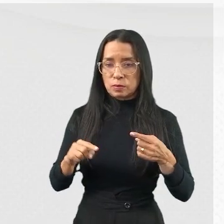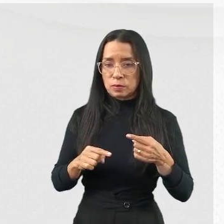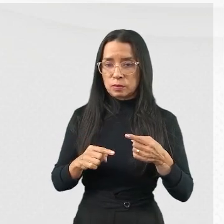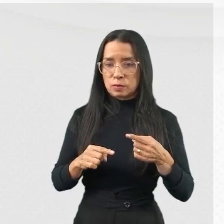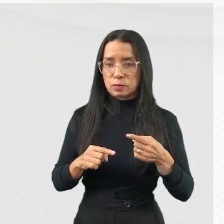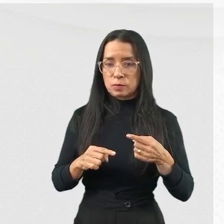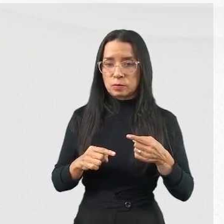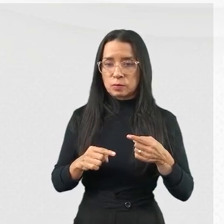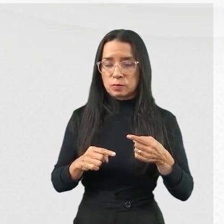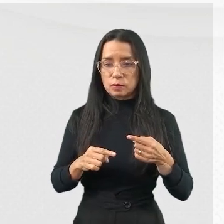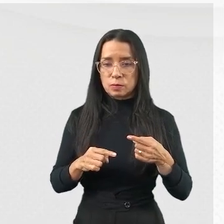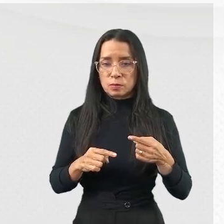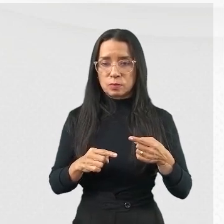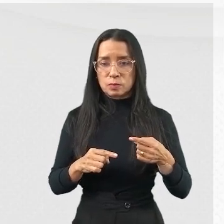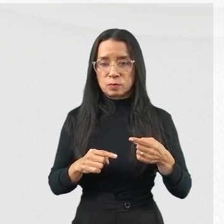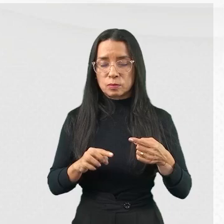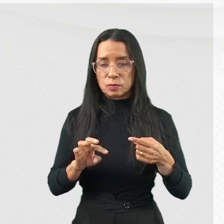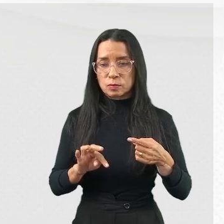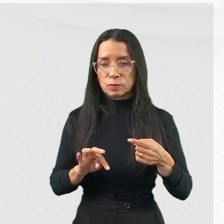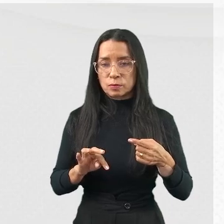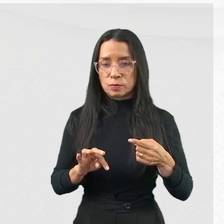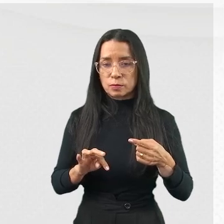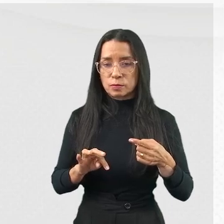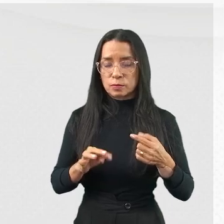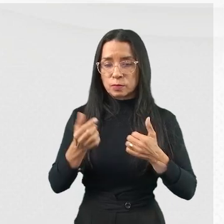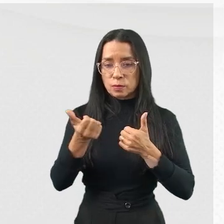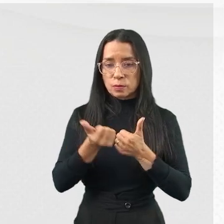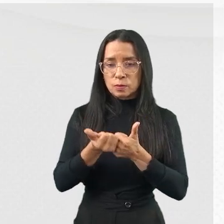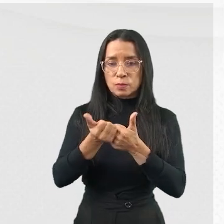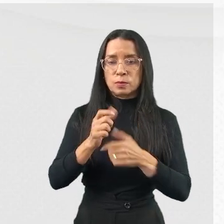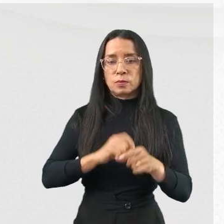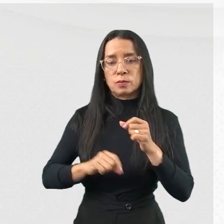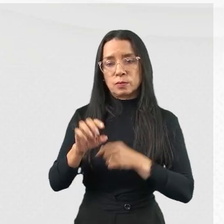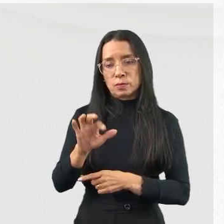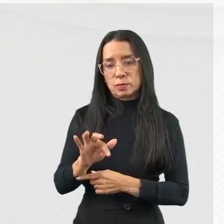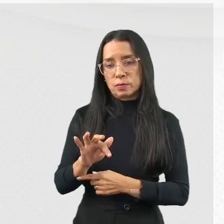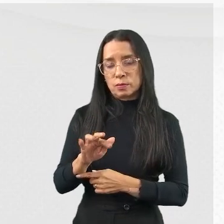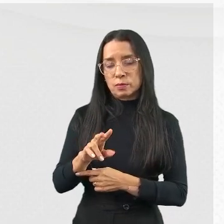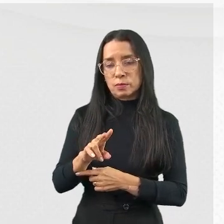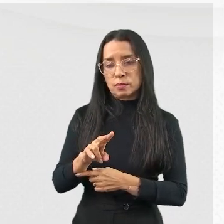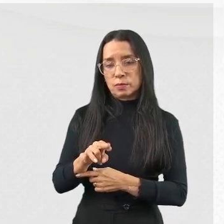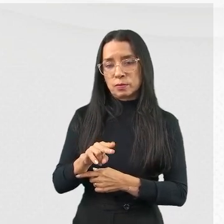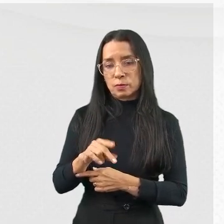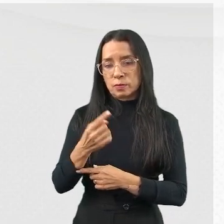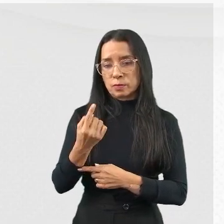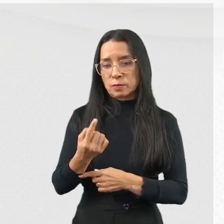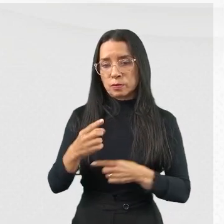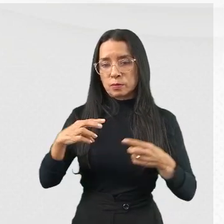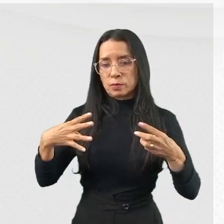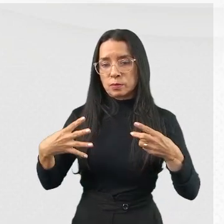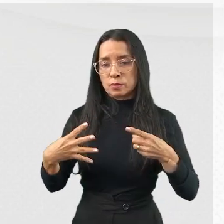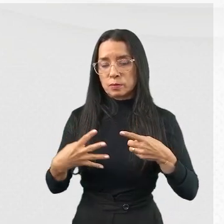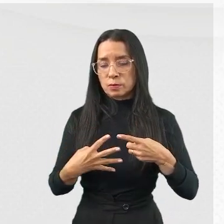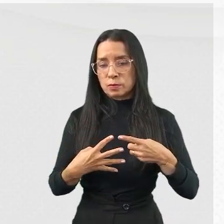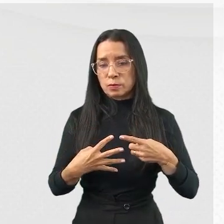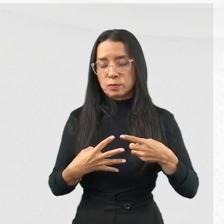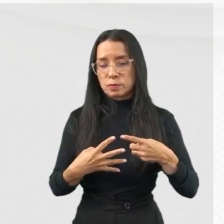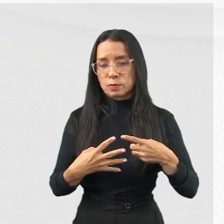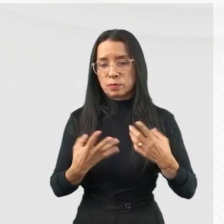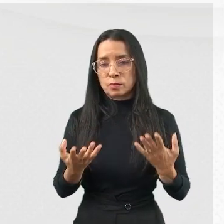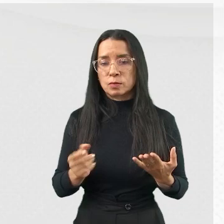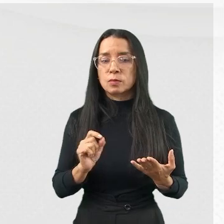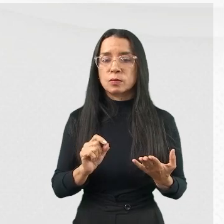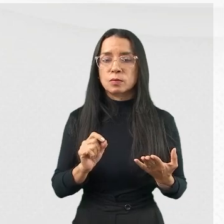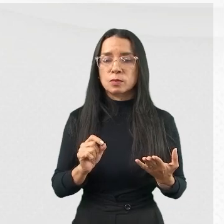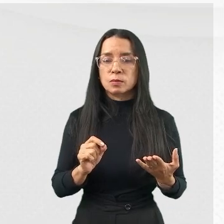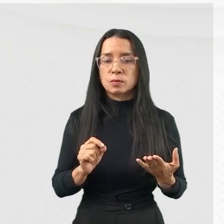período. Tá? Substituindo os valores, frequência vai ser 1 dividido por 4. Quanto é que dá